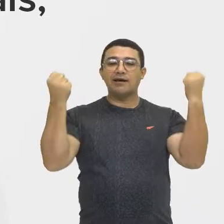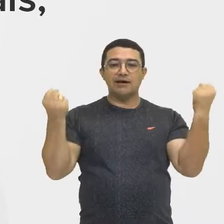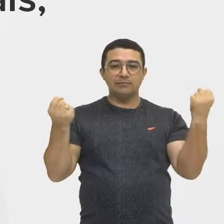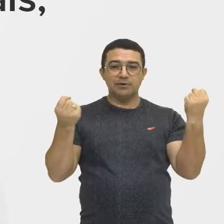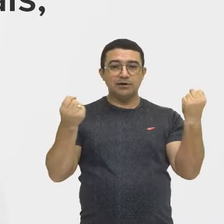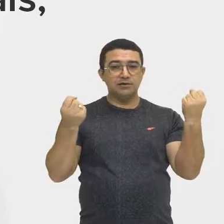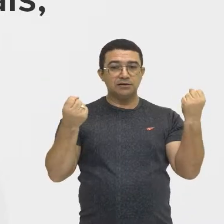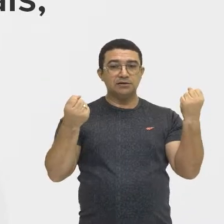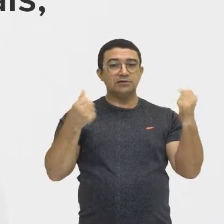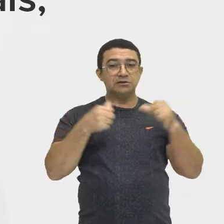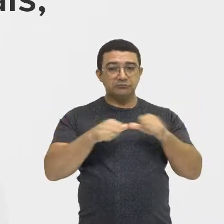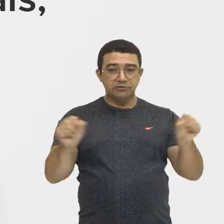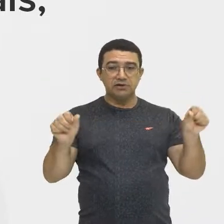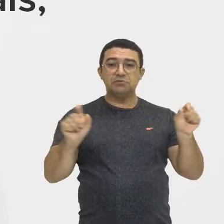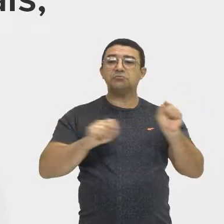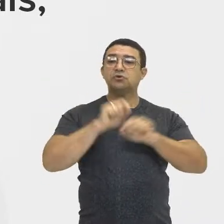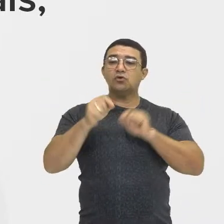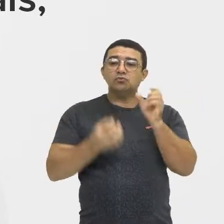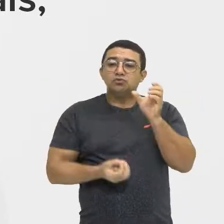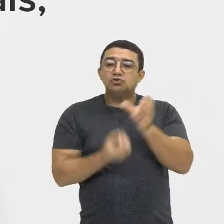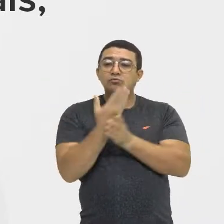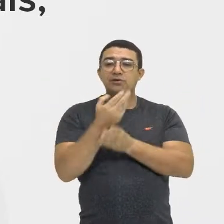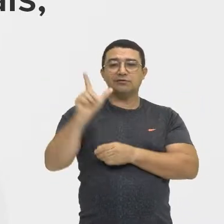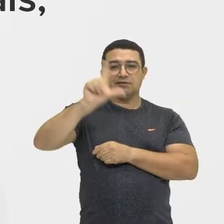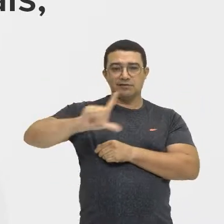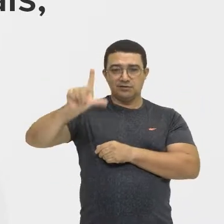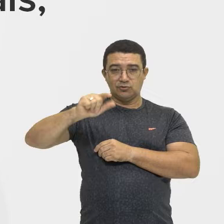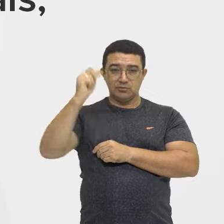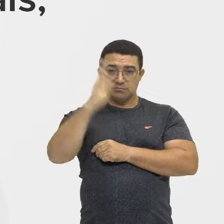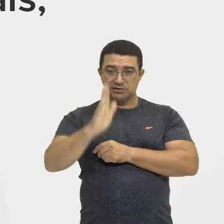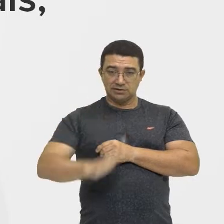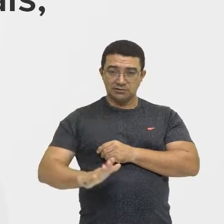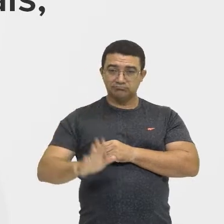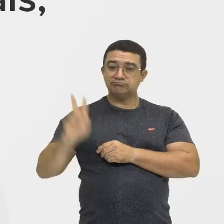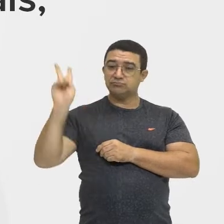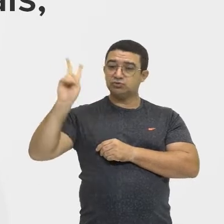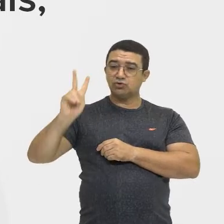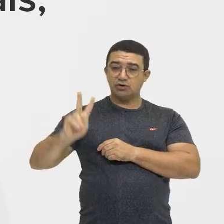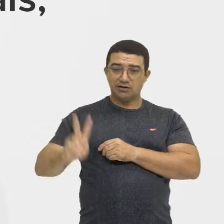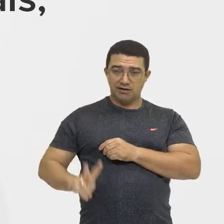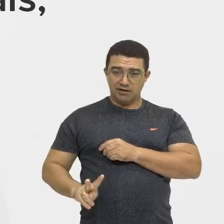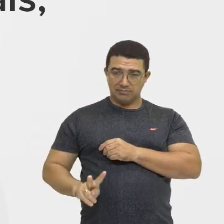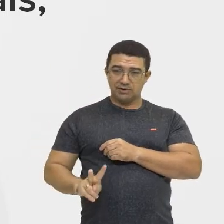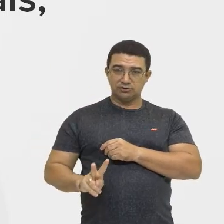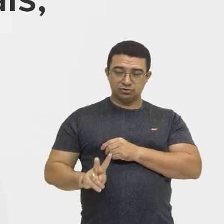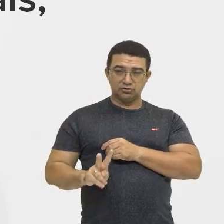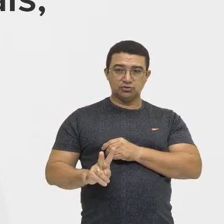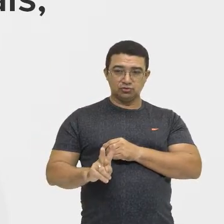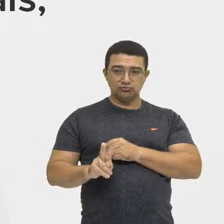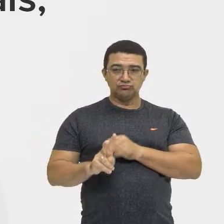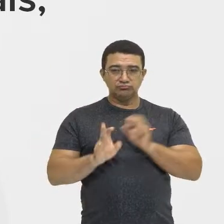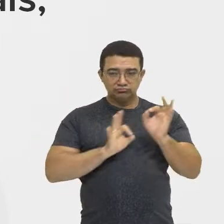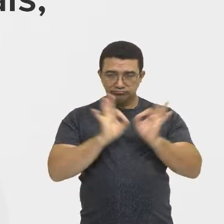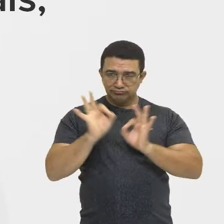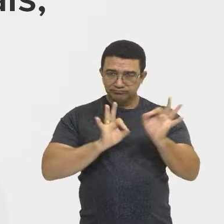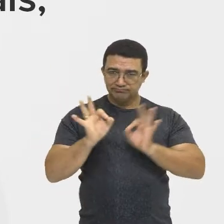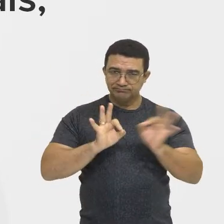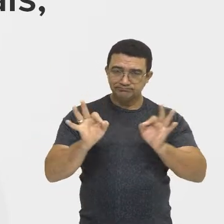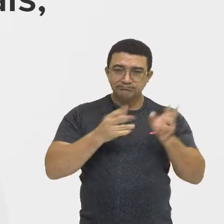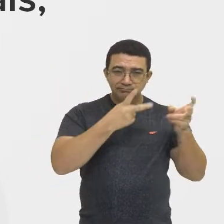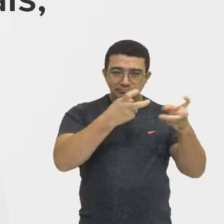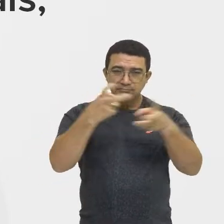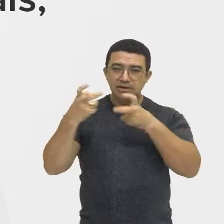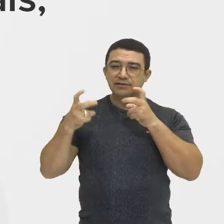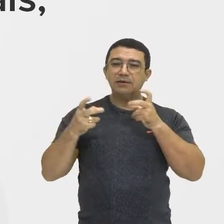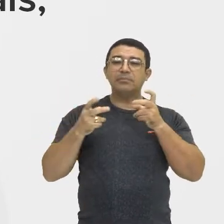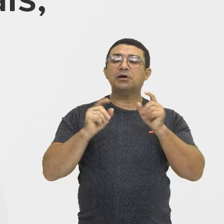e permanências na constituição da literatura brasileira historicamente construída, percebendo,